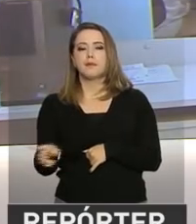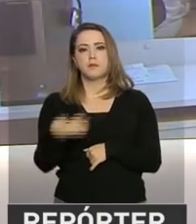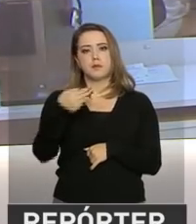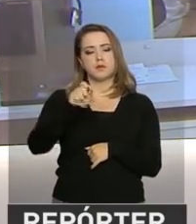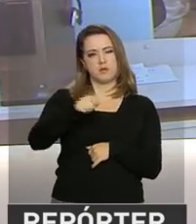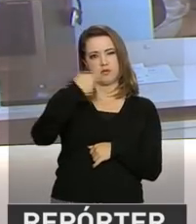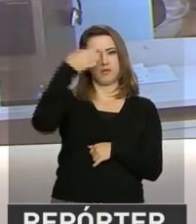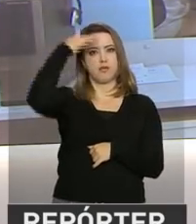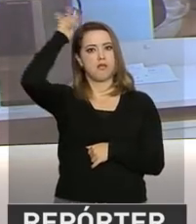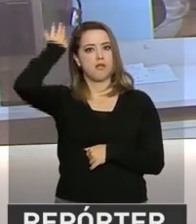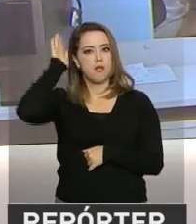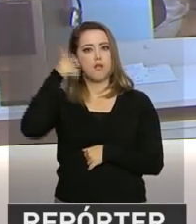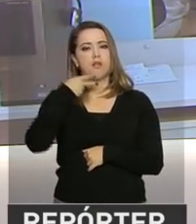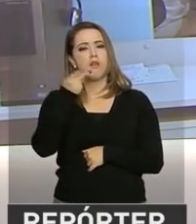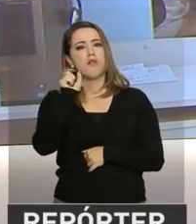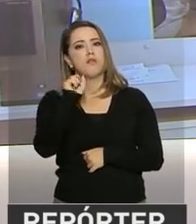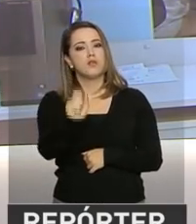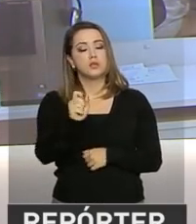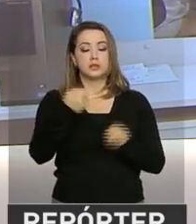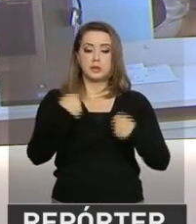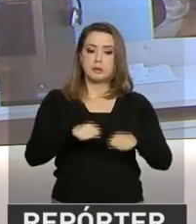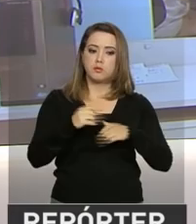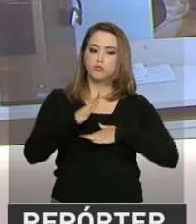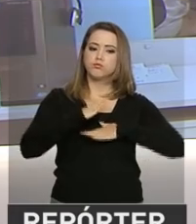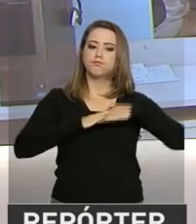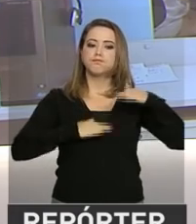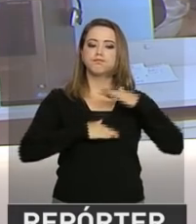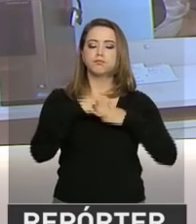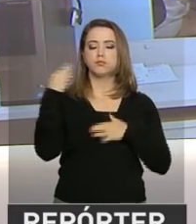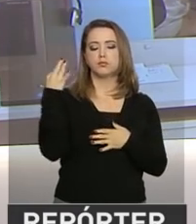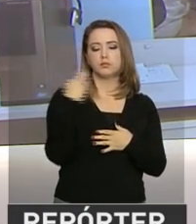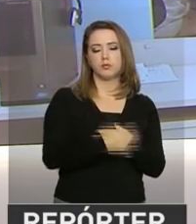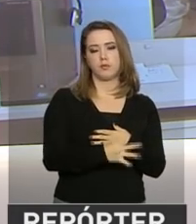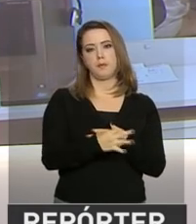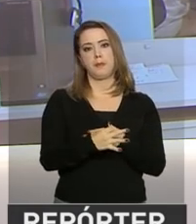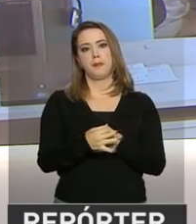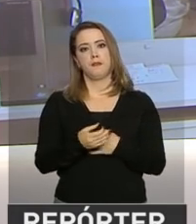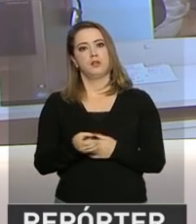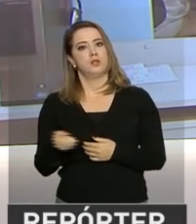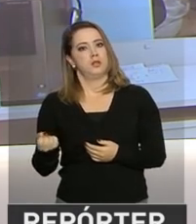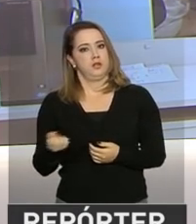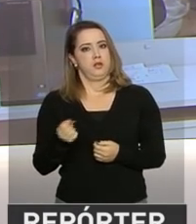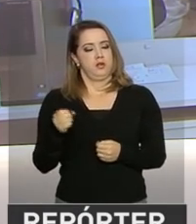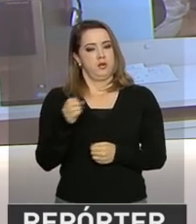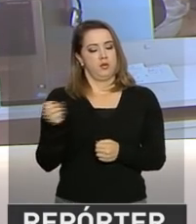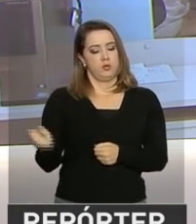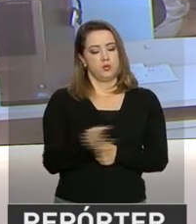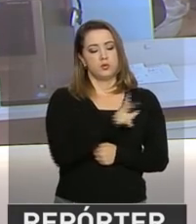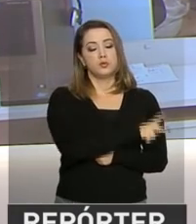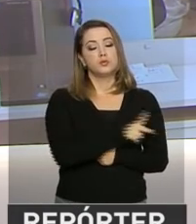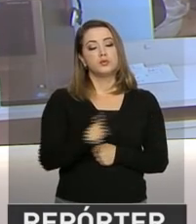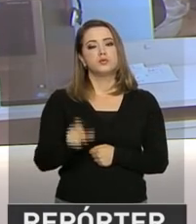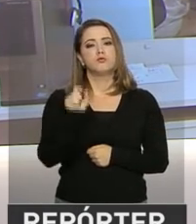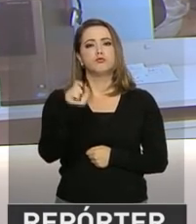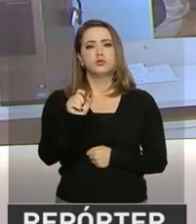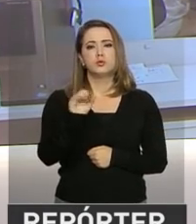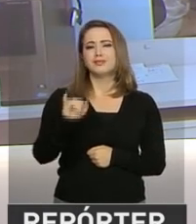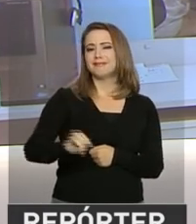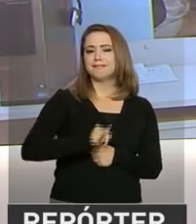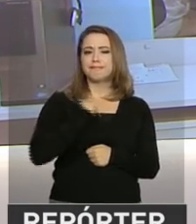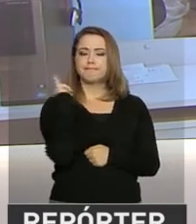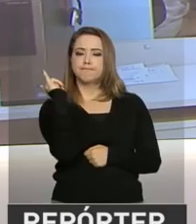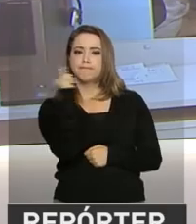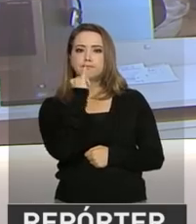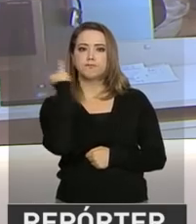destacou o profissionalismo a competência e a eficiência dos novos presidentes o que segundo ele é fundamental